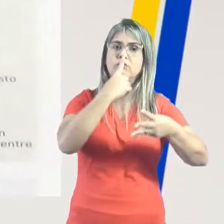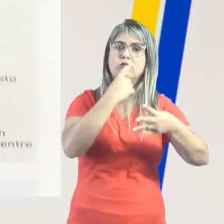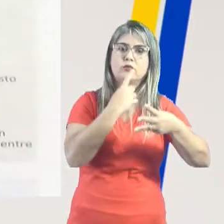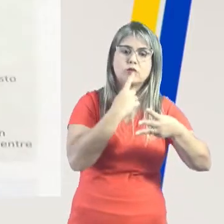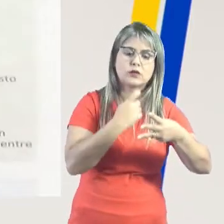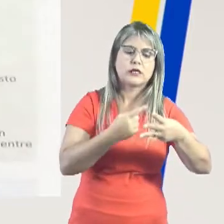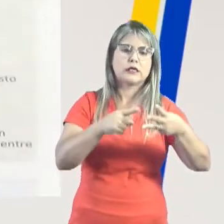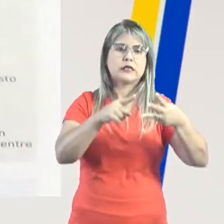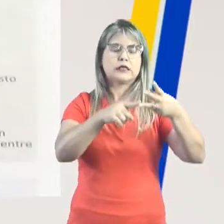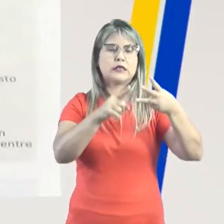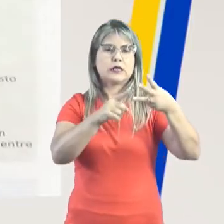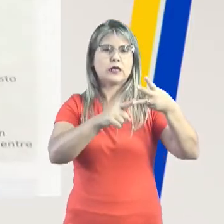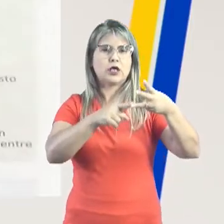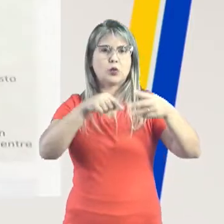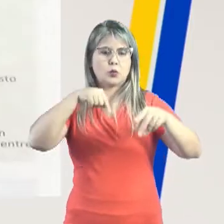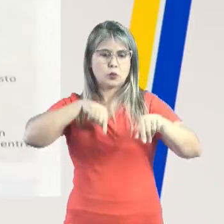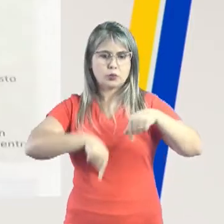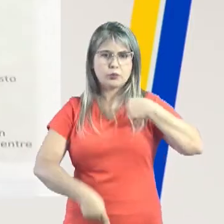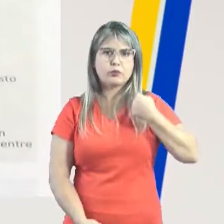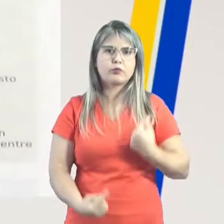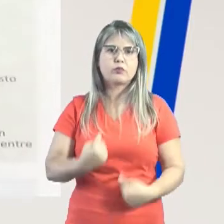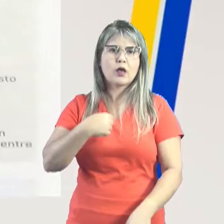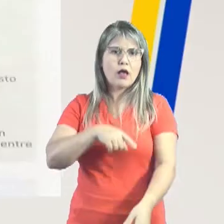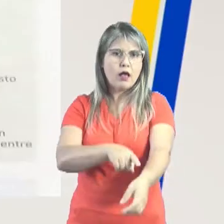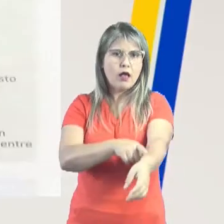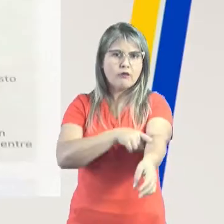cardiovascular, tá bom?